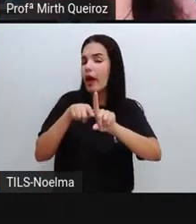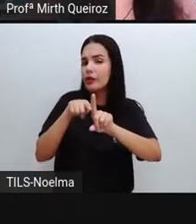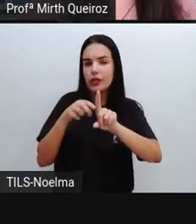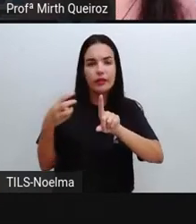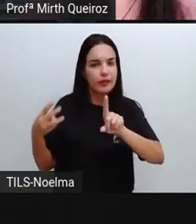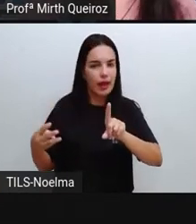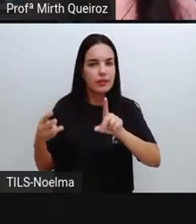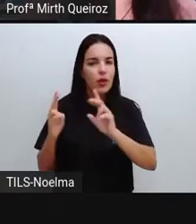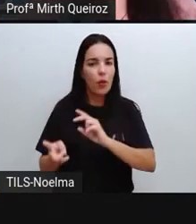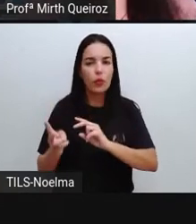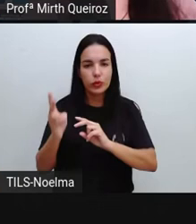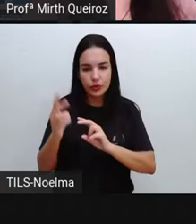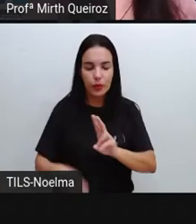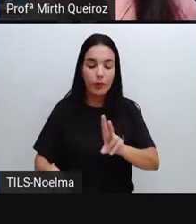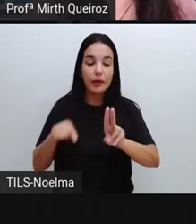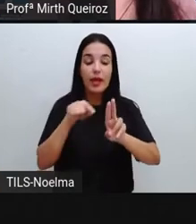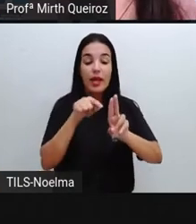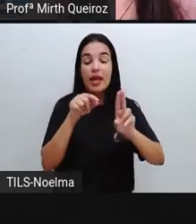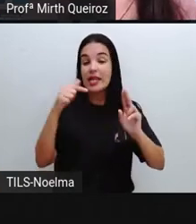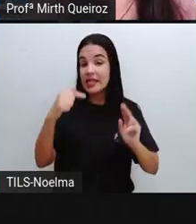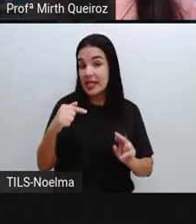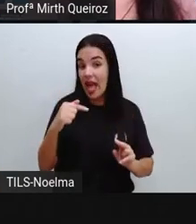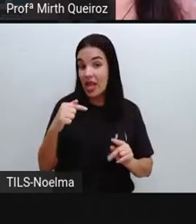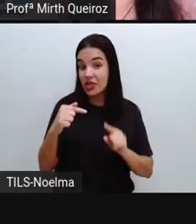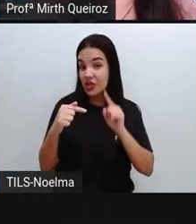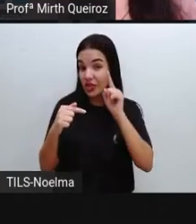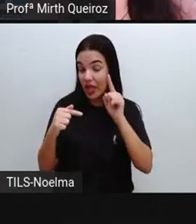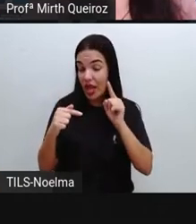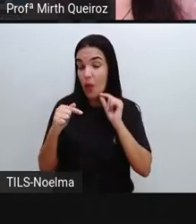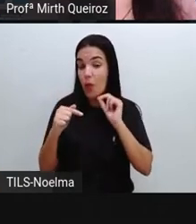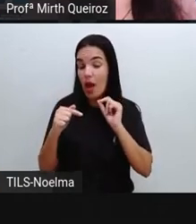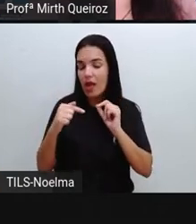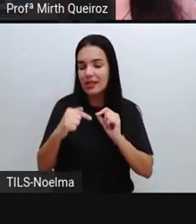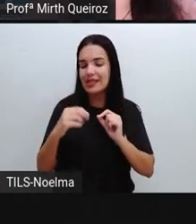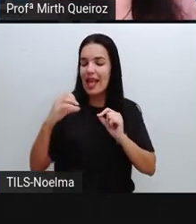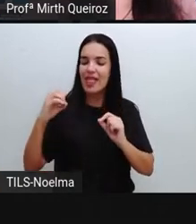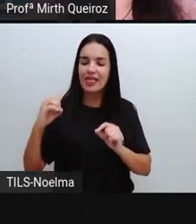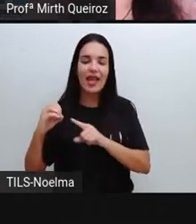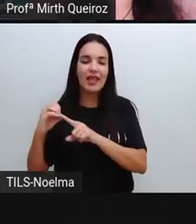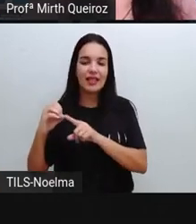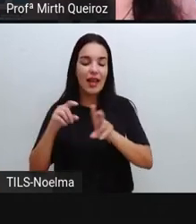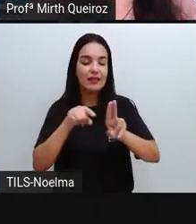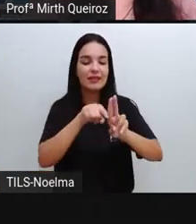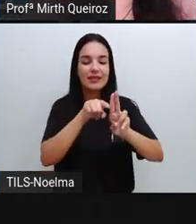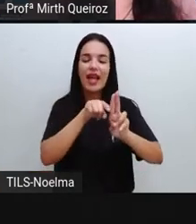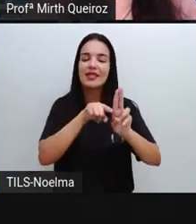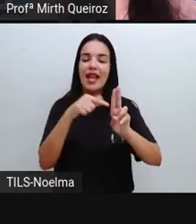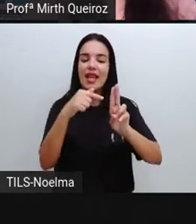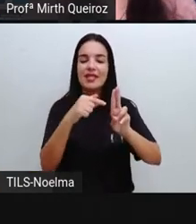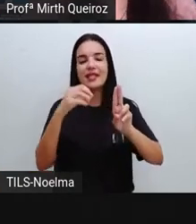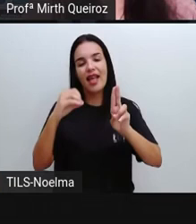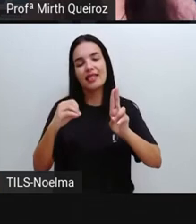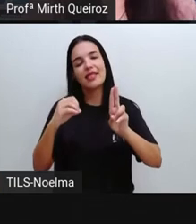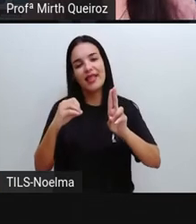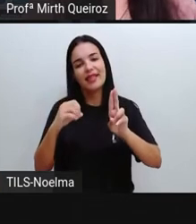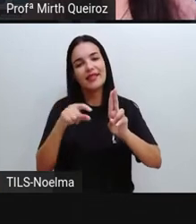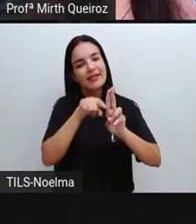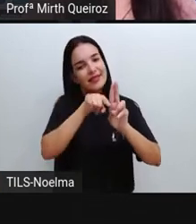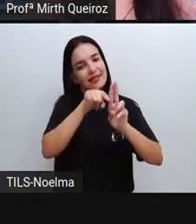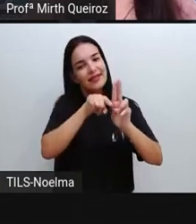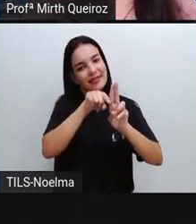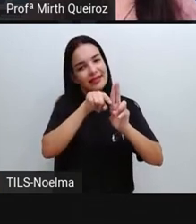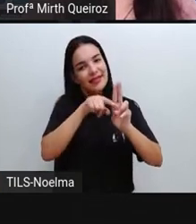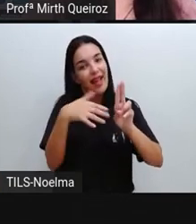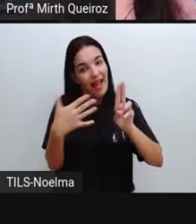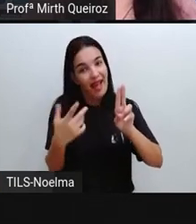das unidades né e três o 7 está na casa das dezenas dão são 7 dezenas e